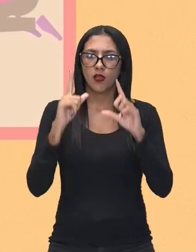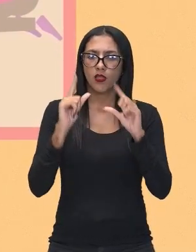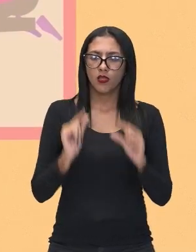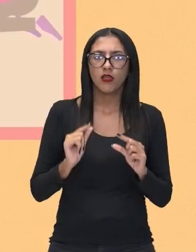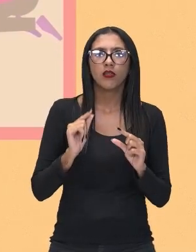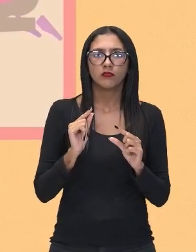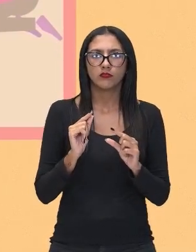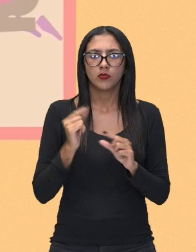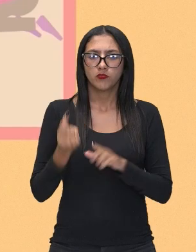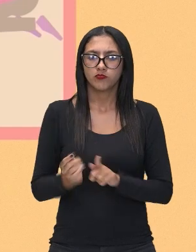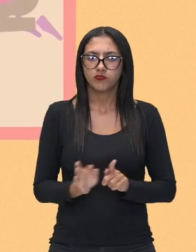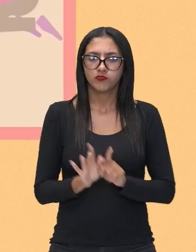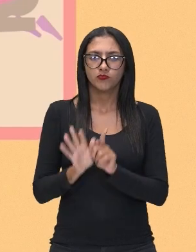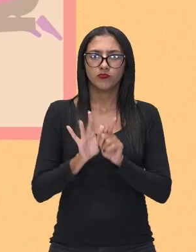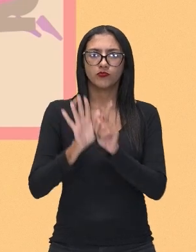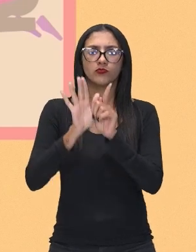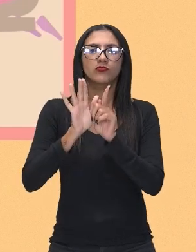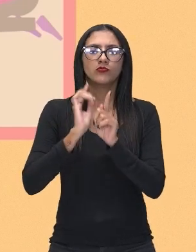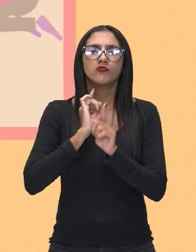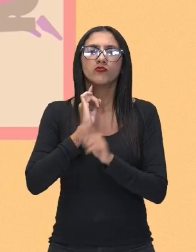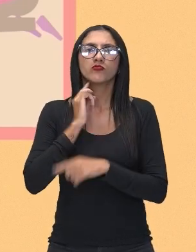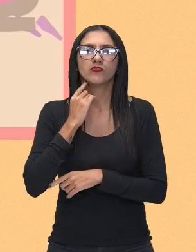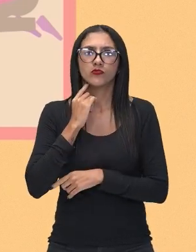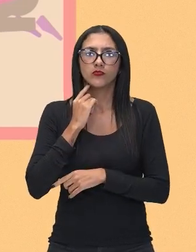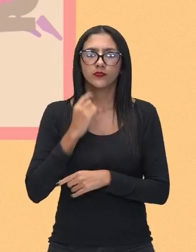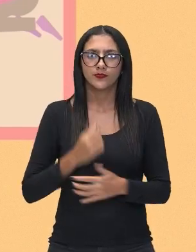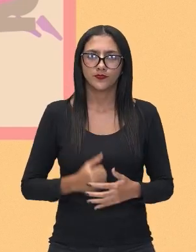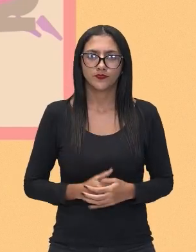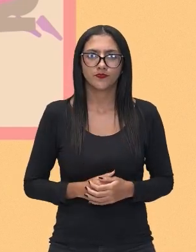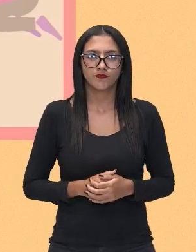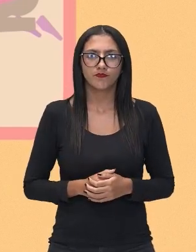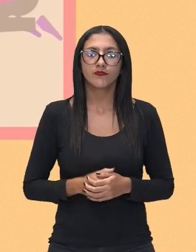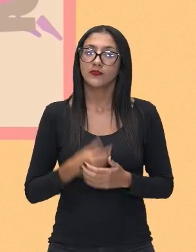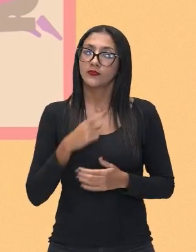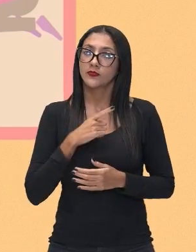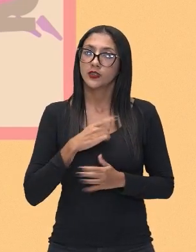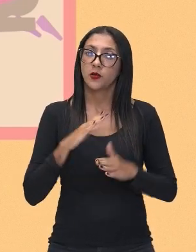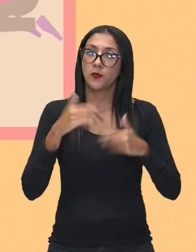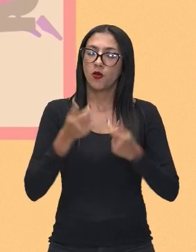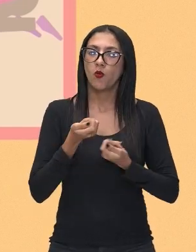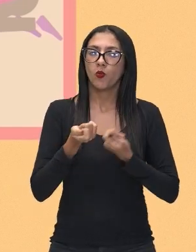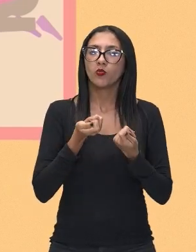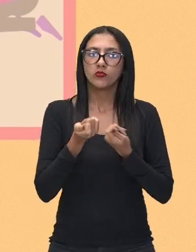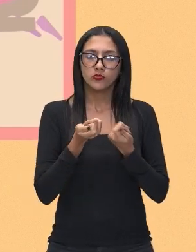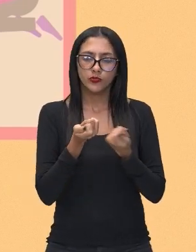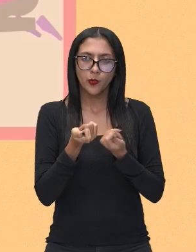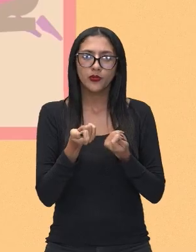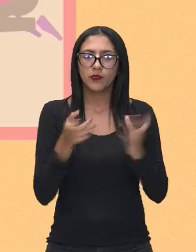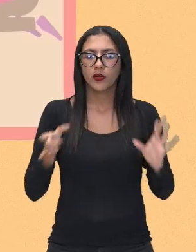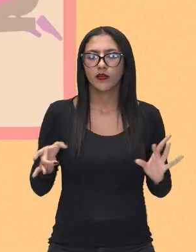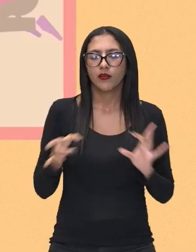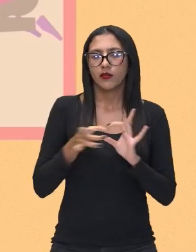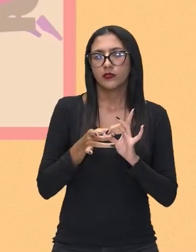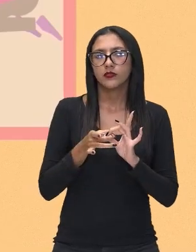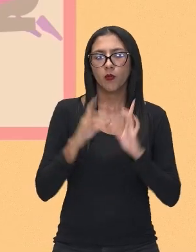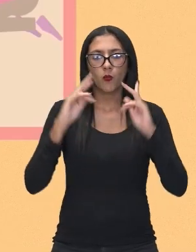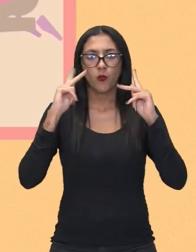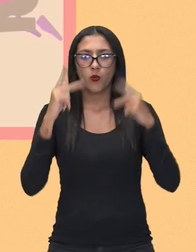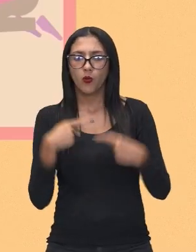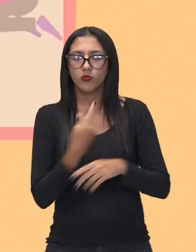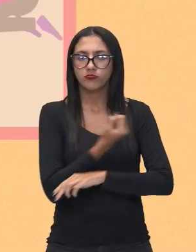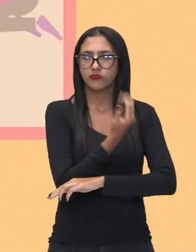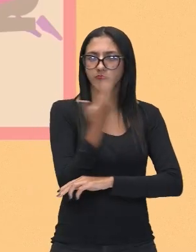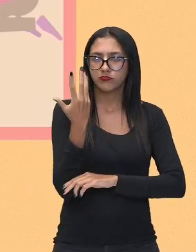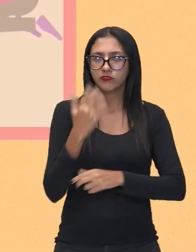gases responsáveis pela intensificação do efeito estufa, garantindo assim uma relação harmoniosa entre homem e